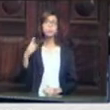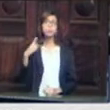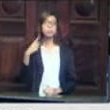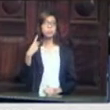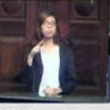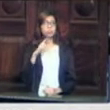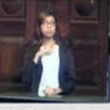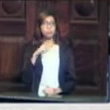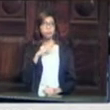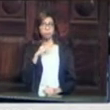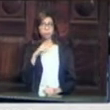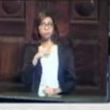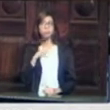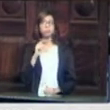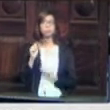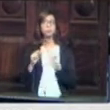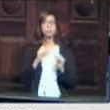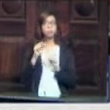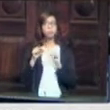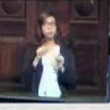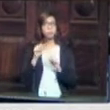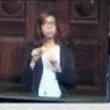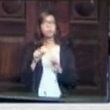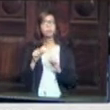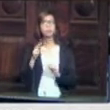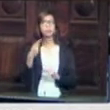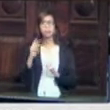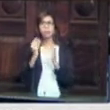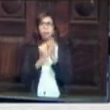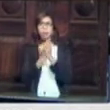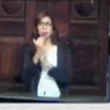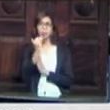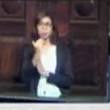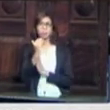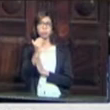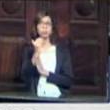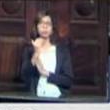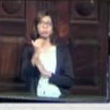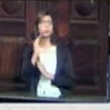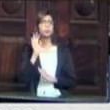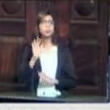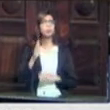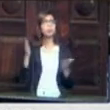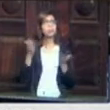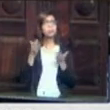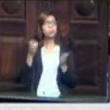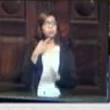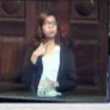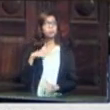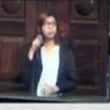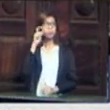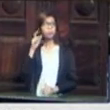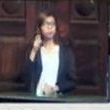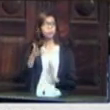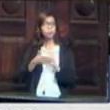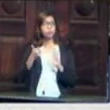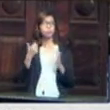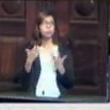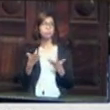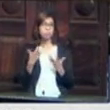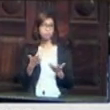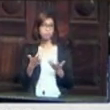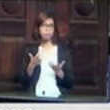e homeopáticas do seu aumento dos proventos, e que agora deseja te retirar. E se